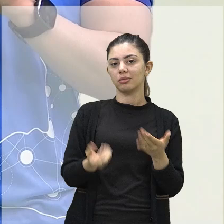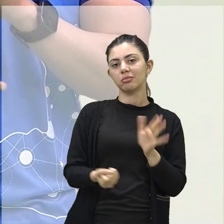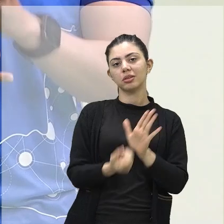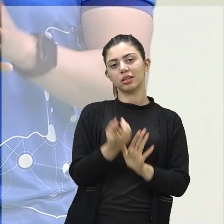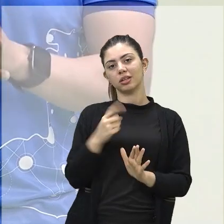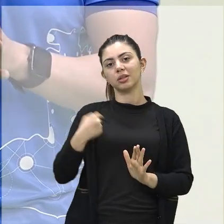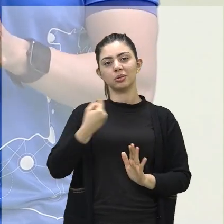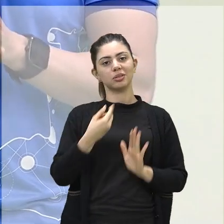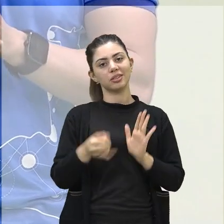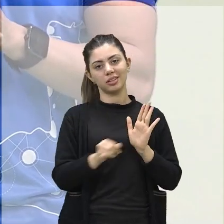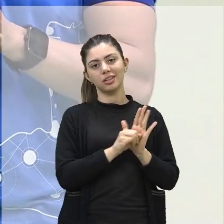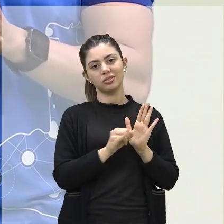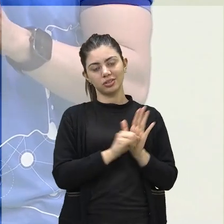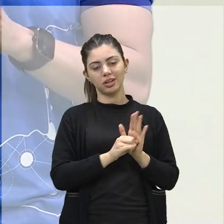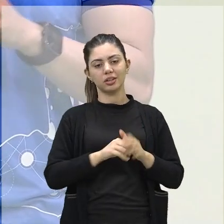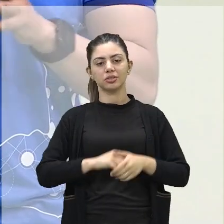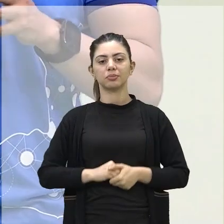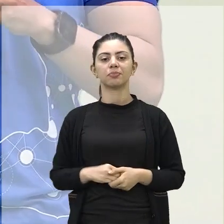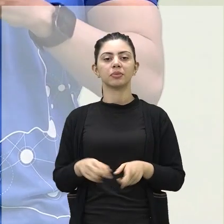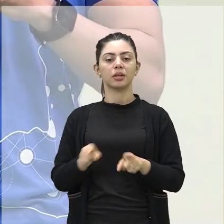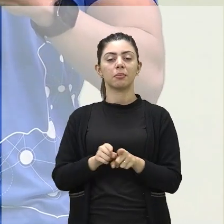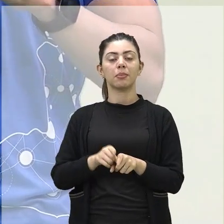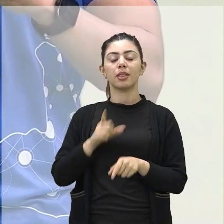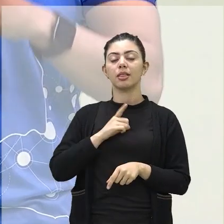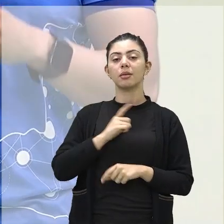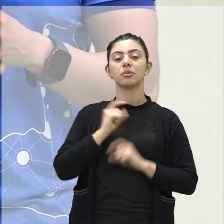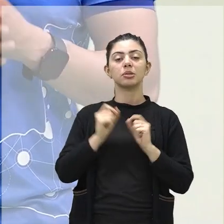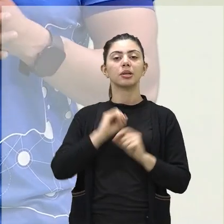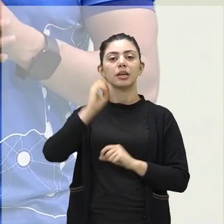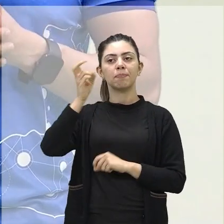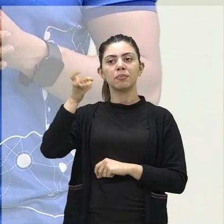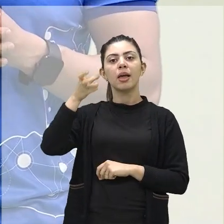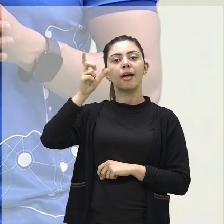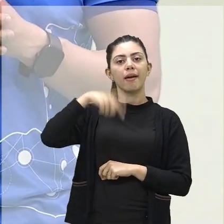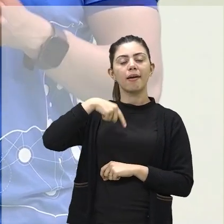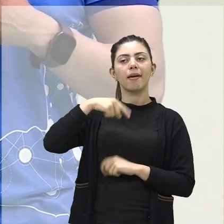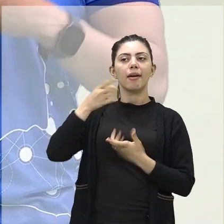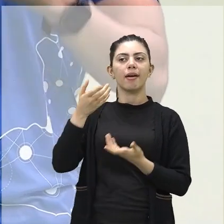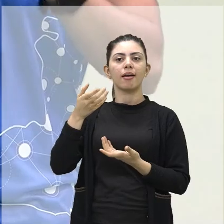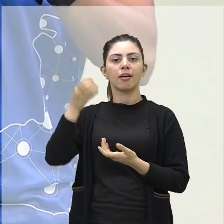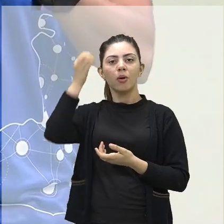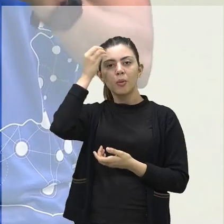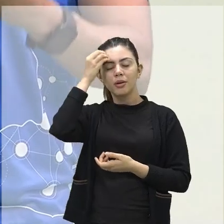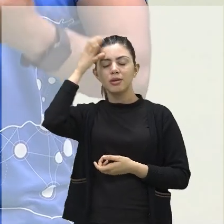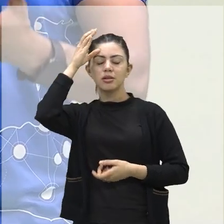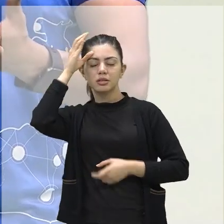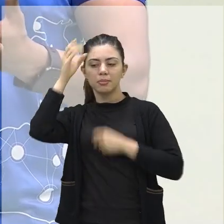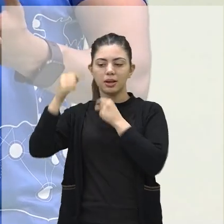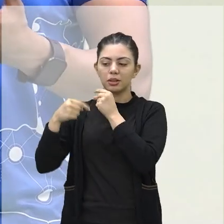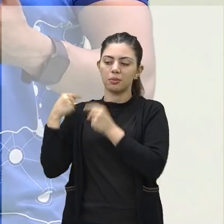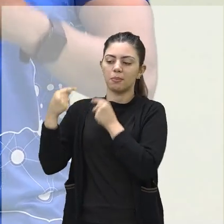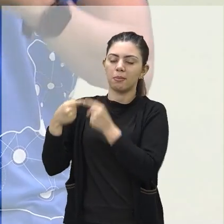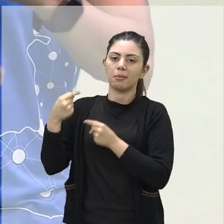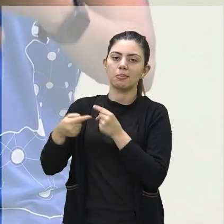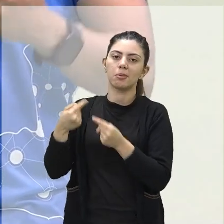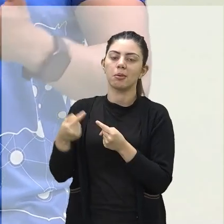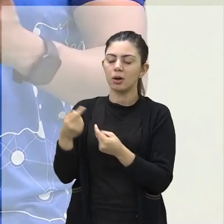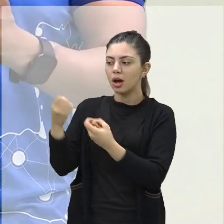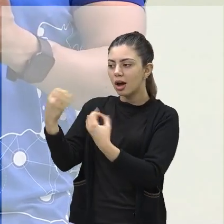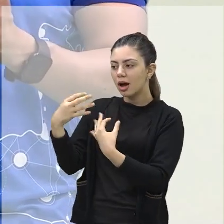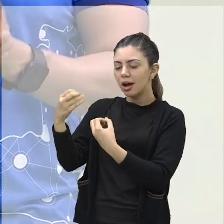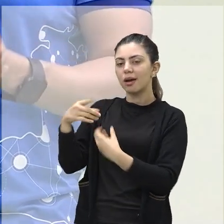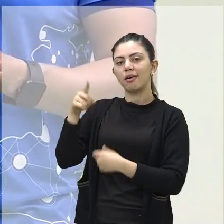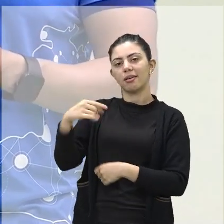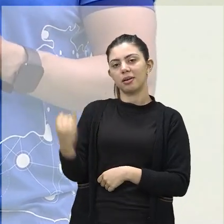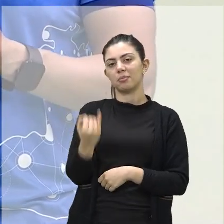saber ancestral, tá certo? Então, a gente aproveita muito esse conhecimento dos nossos ancestrais e eles são importantes